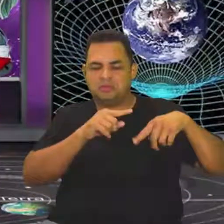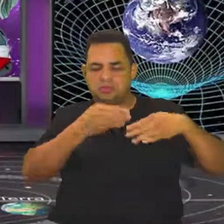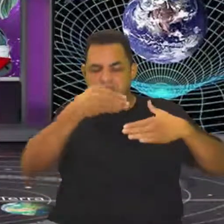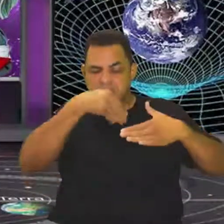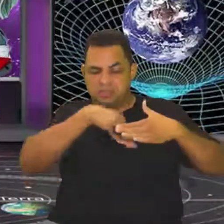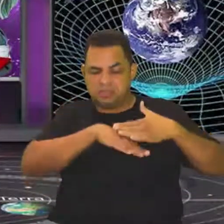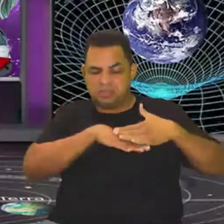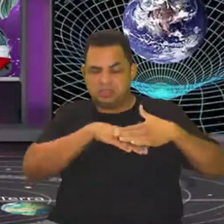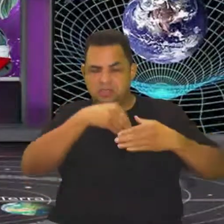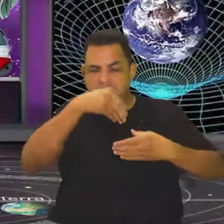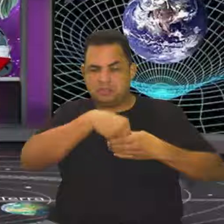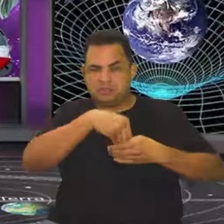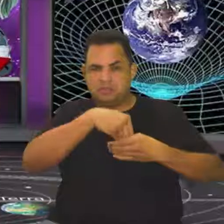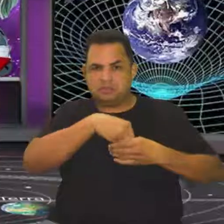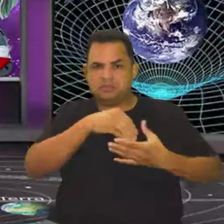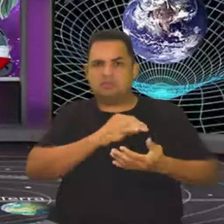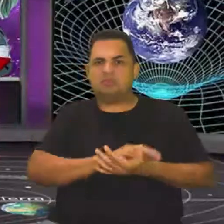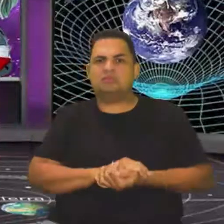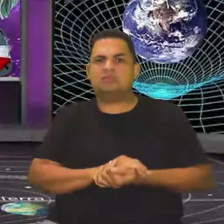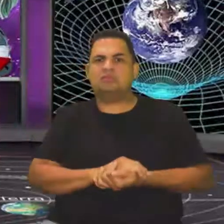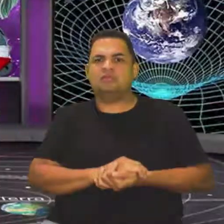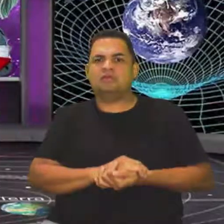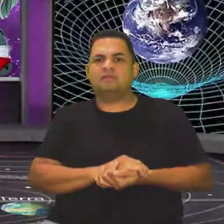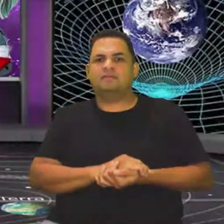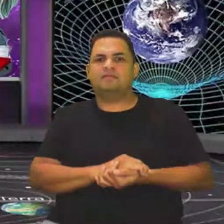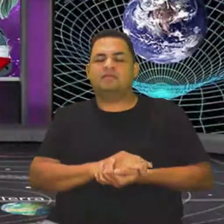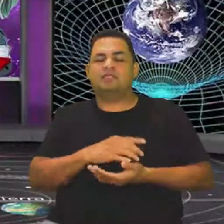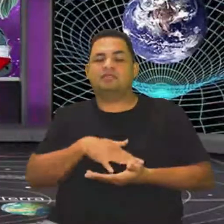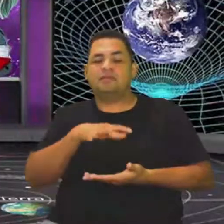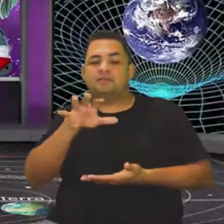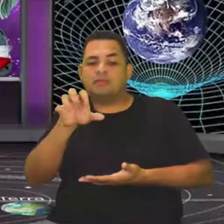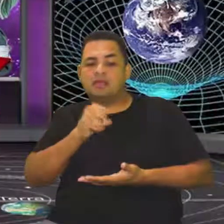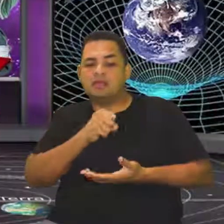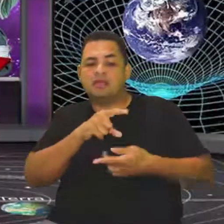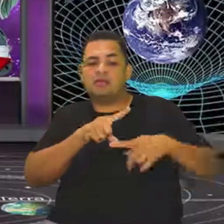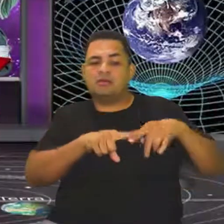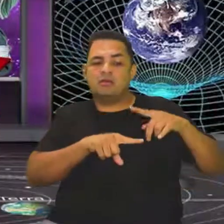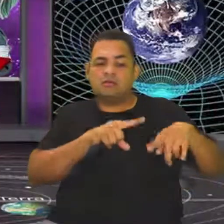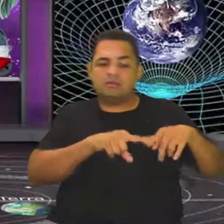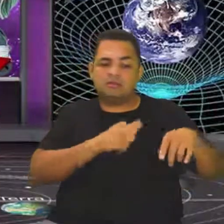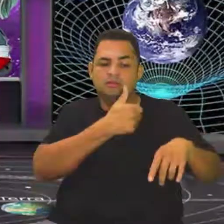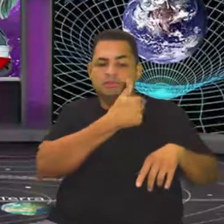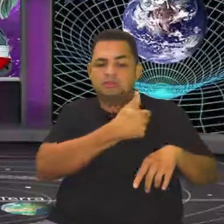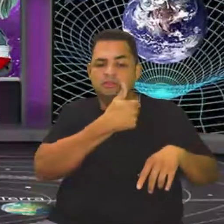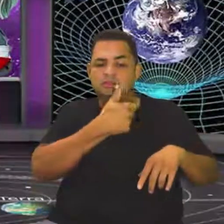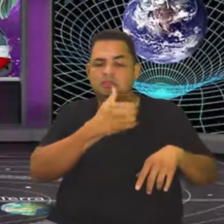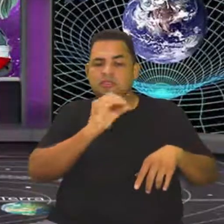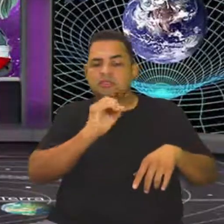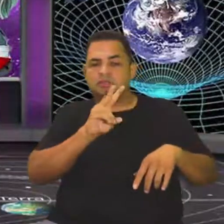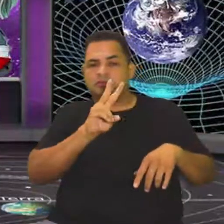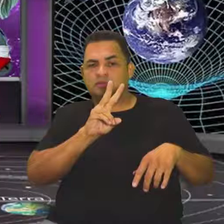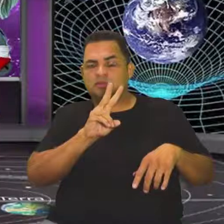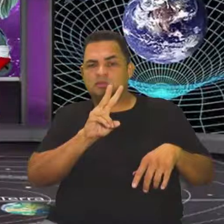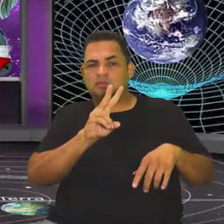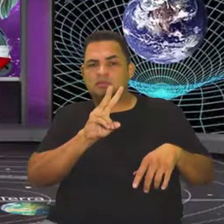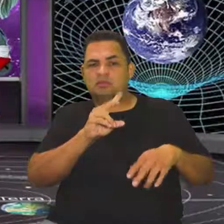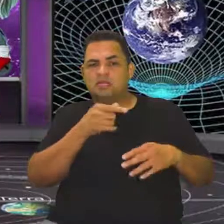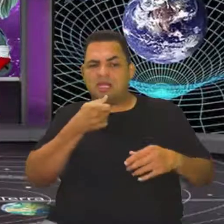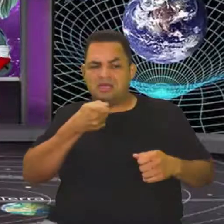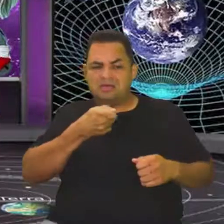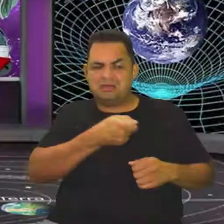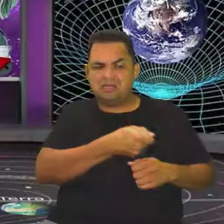papel. Agora, se você pega um aparelho que só é alimentado no 110 e empurra